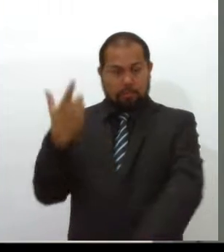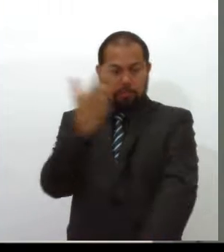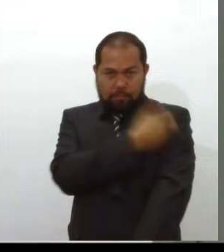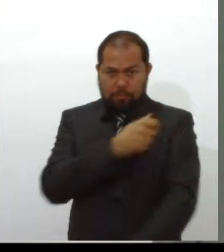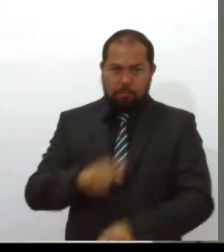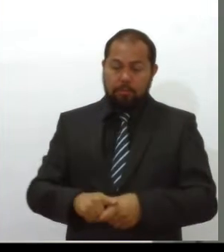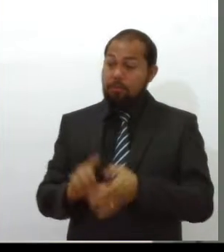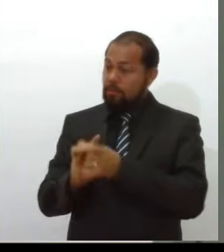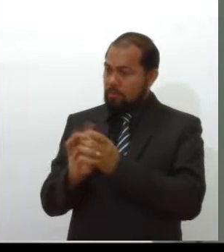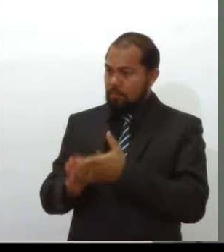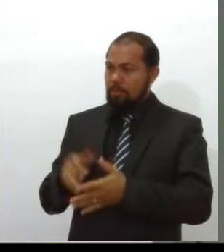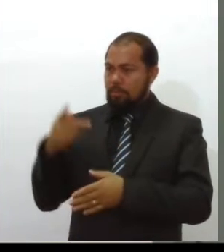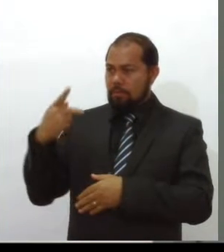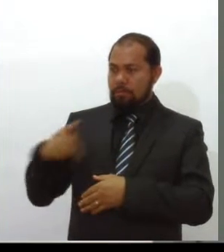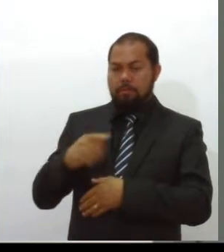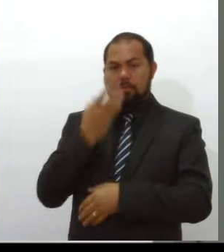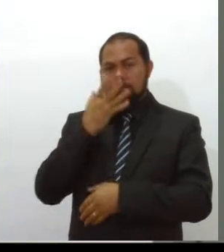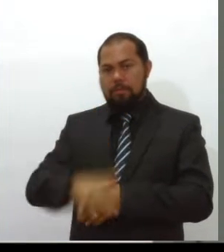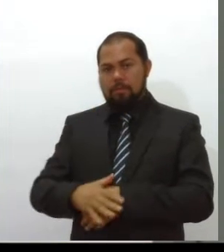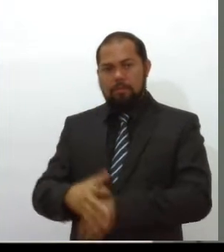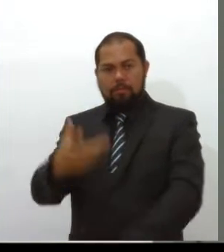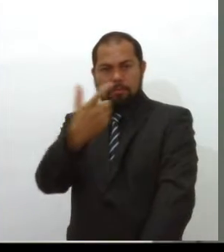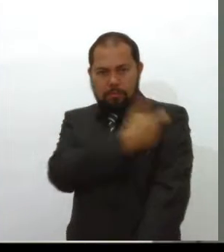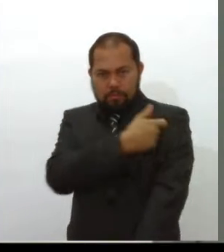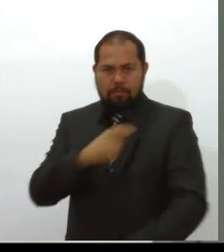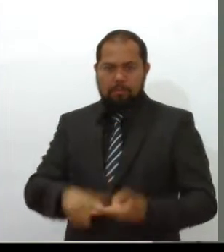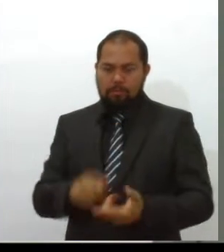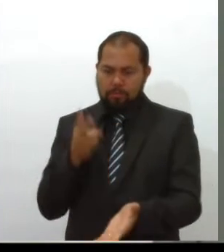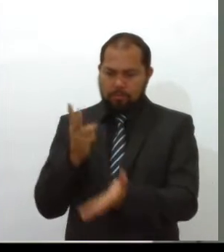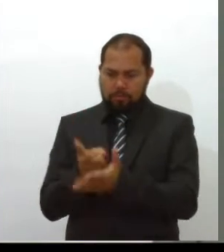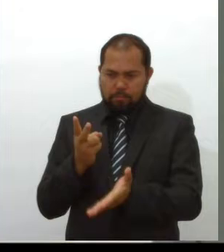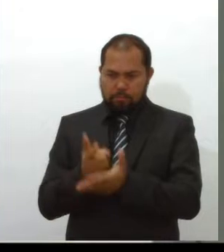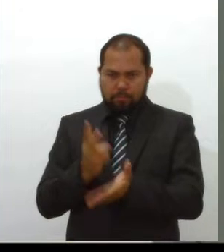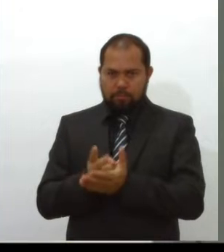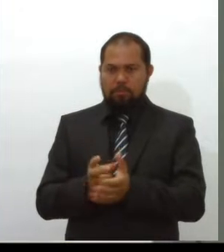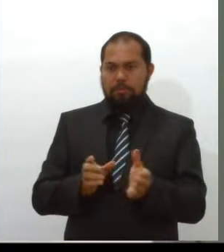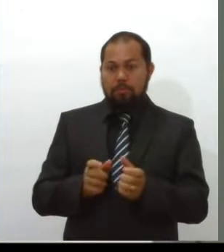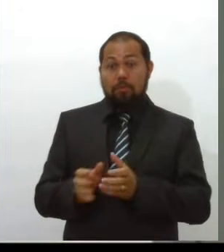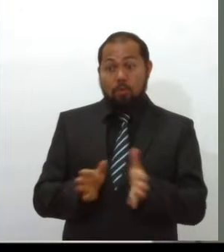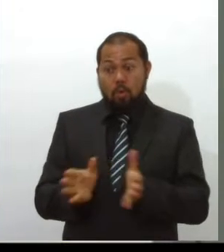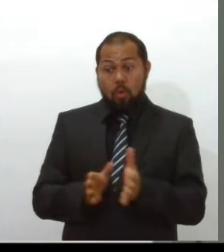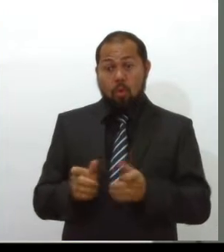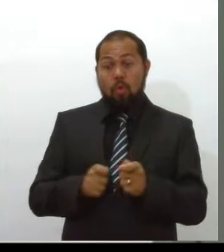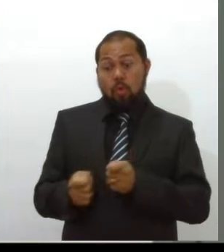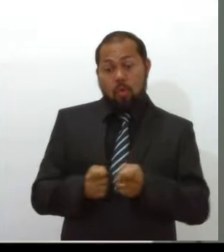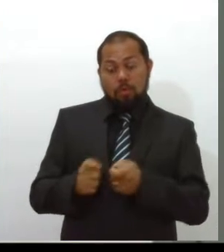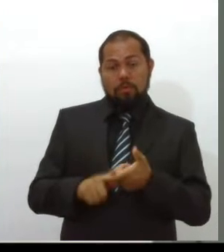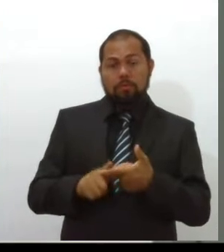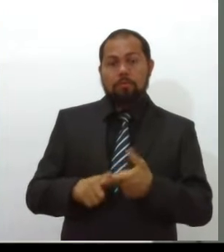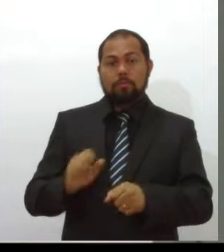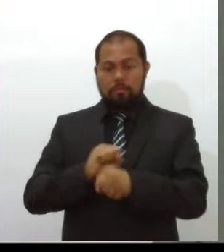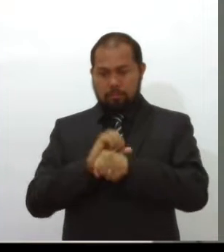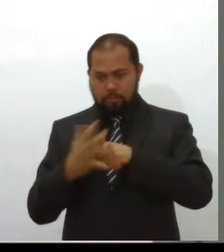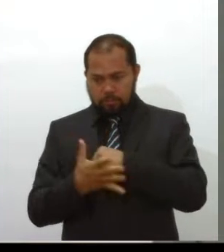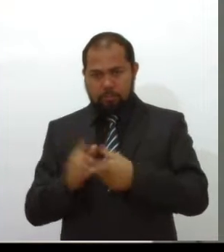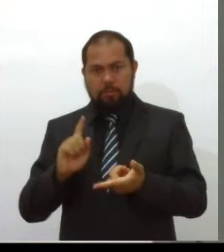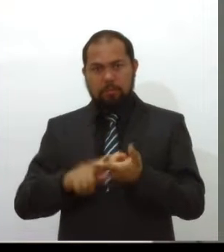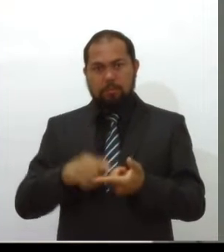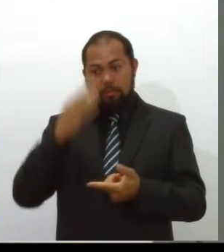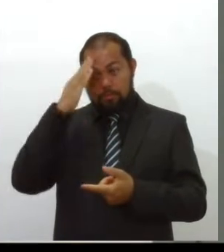vacinadas, para que a gente consiga continuar mantendo o controle tanto da pandemia de Covid, como principalmente continuar mantendo as